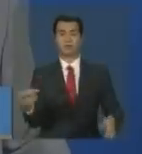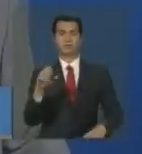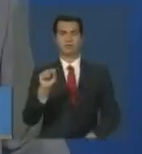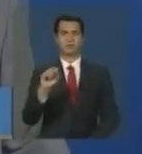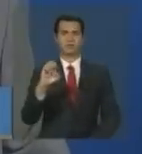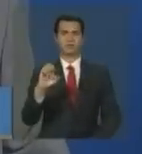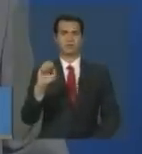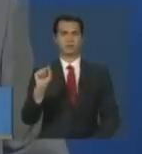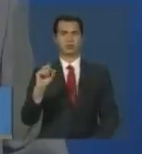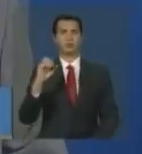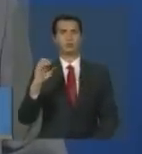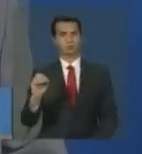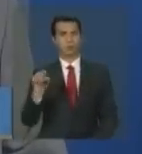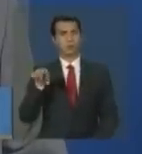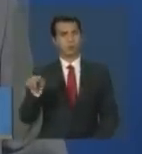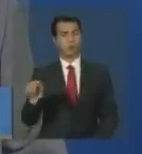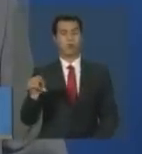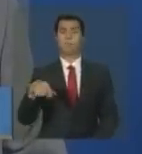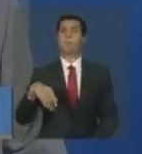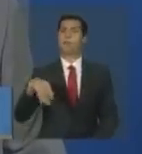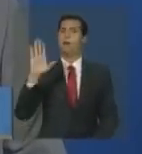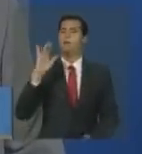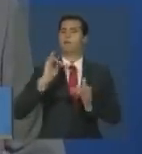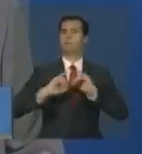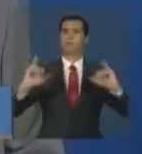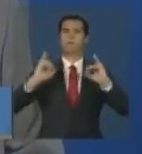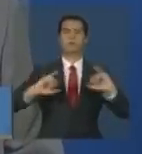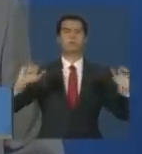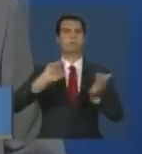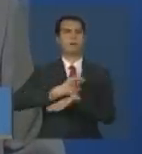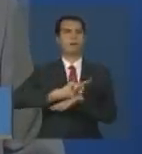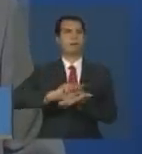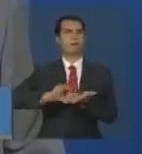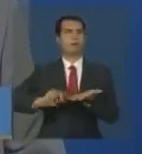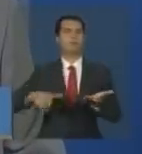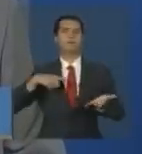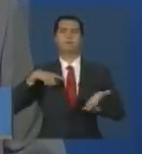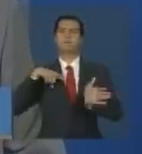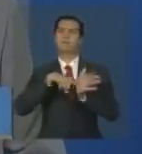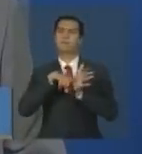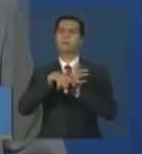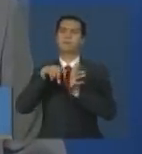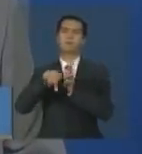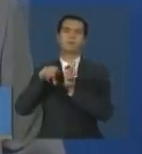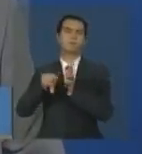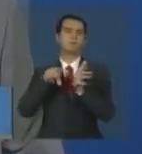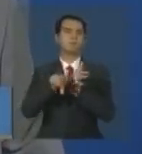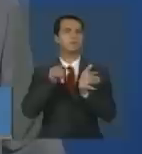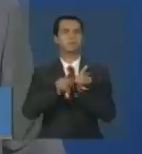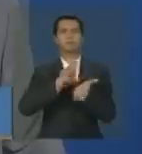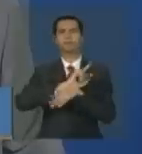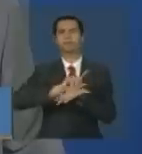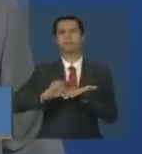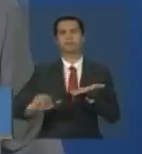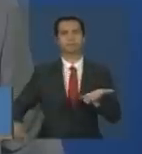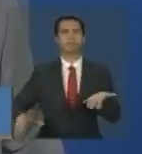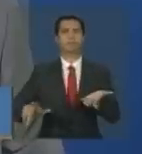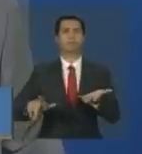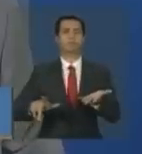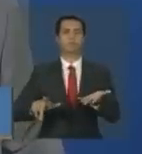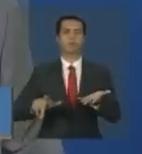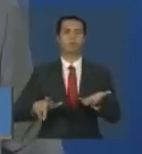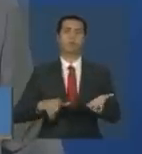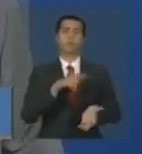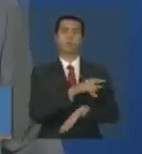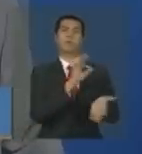um conjunto muito maior de informações, né? Há um número muito grande de perguntas que a gente faz. Então, o